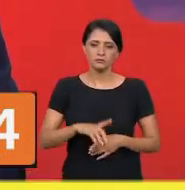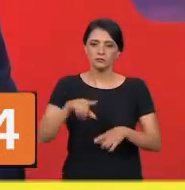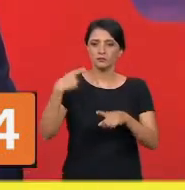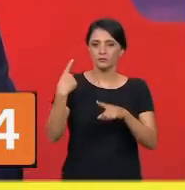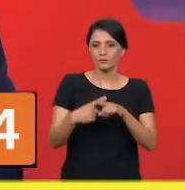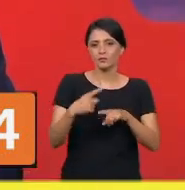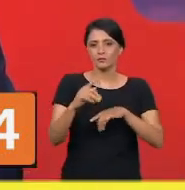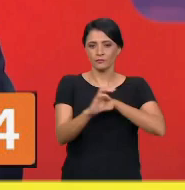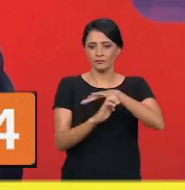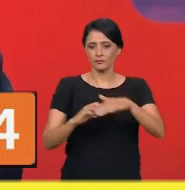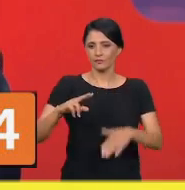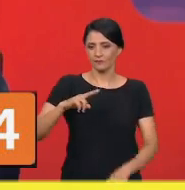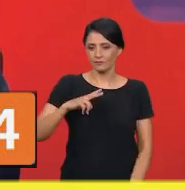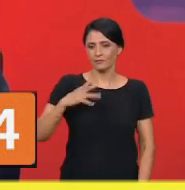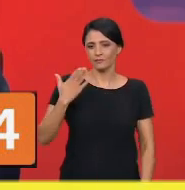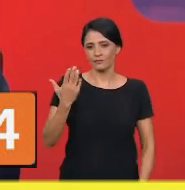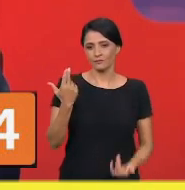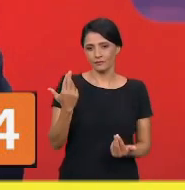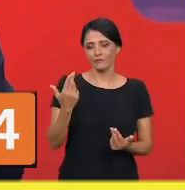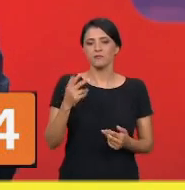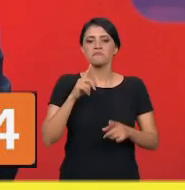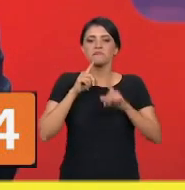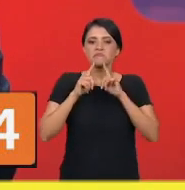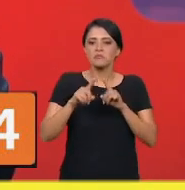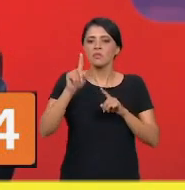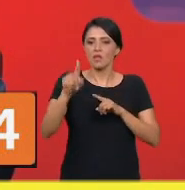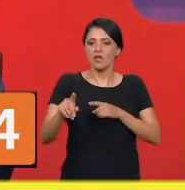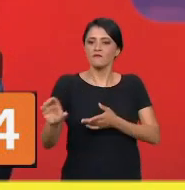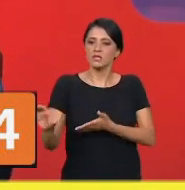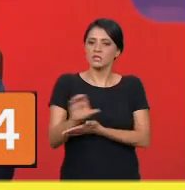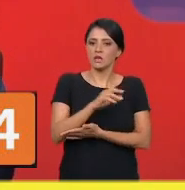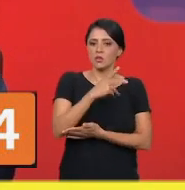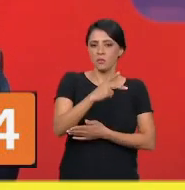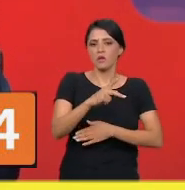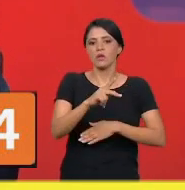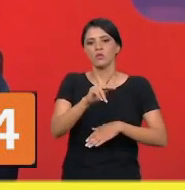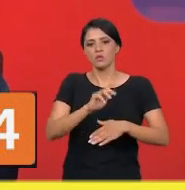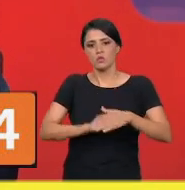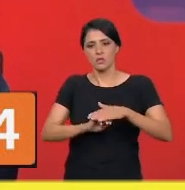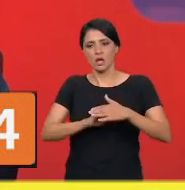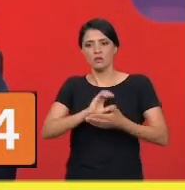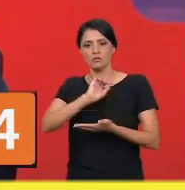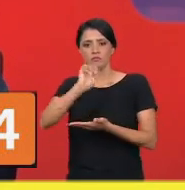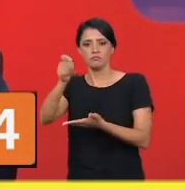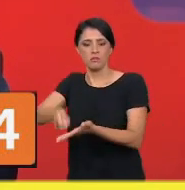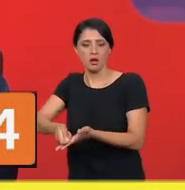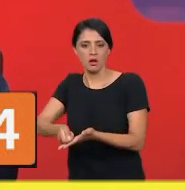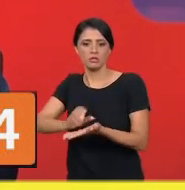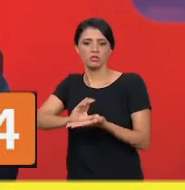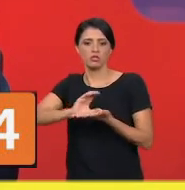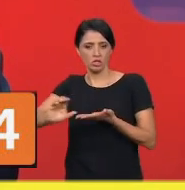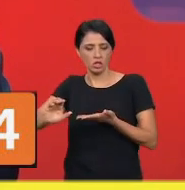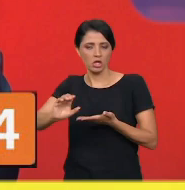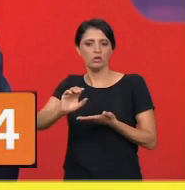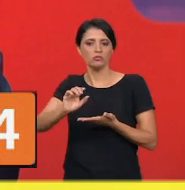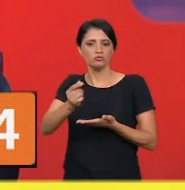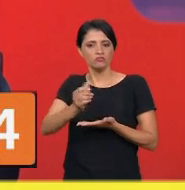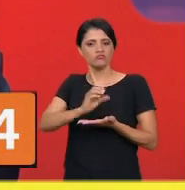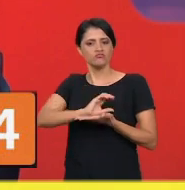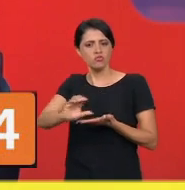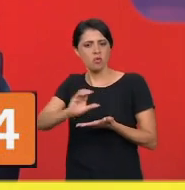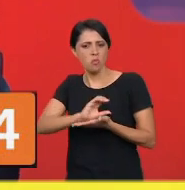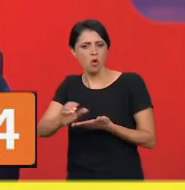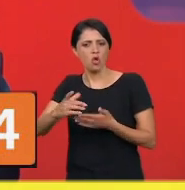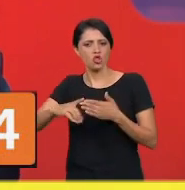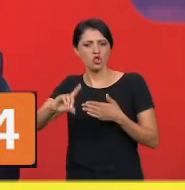as empresas privadas como a do Elon Musk são fortemente financiadas pelo Estado, né? Sim. O governo americano bota toneladas de